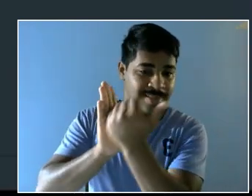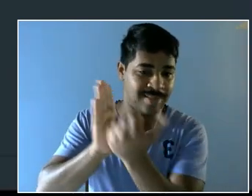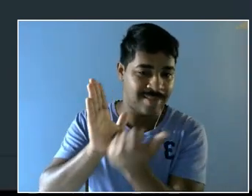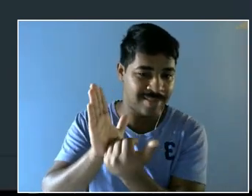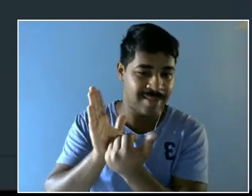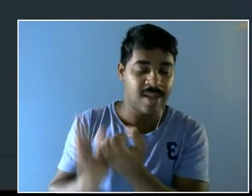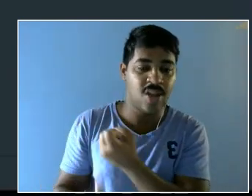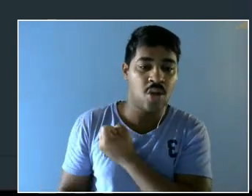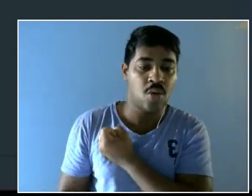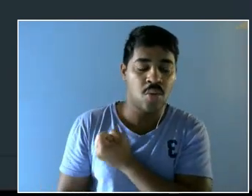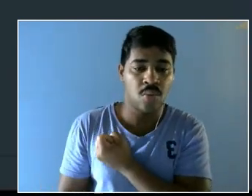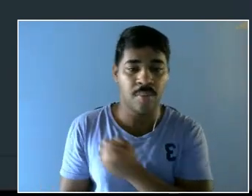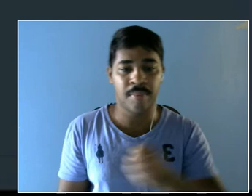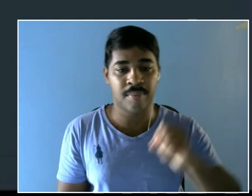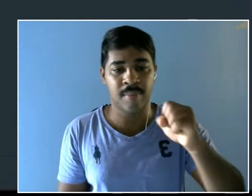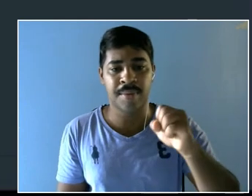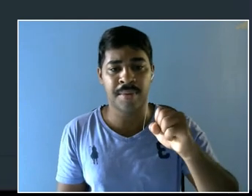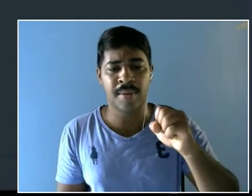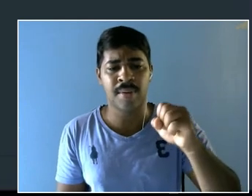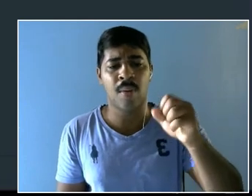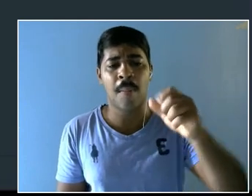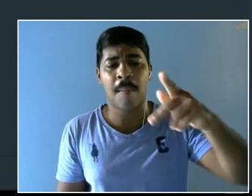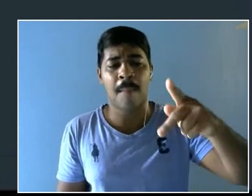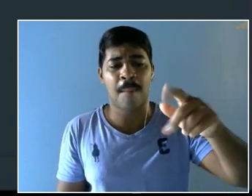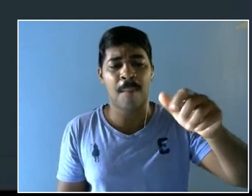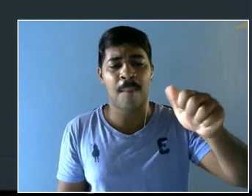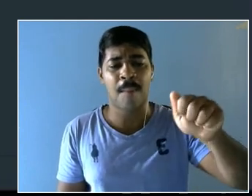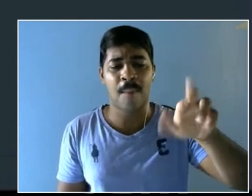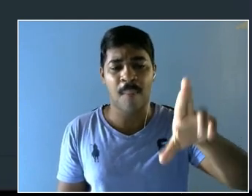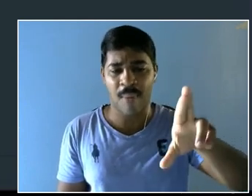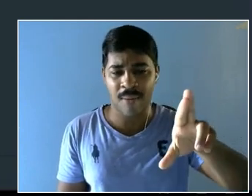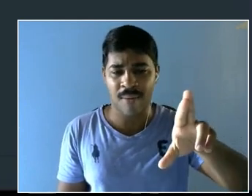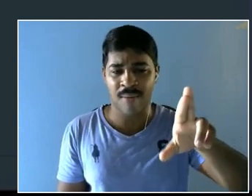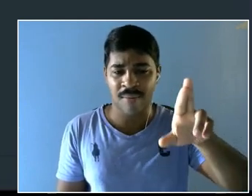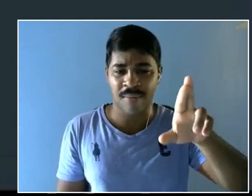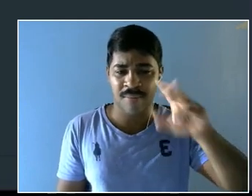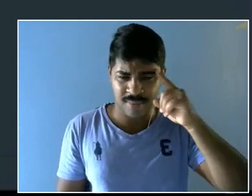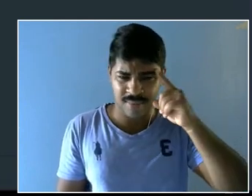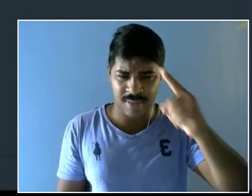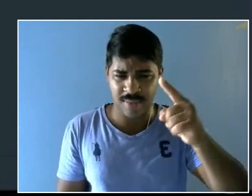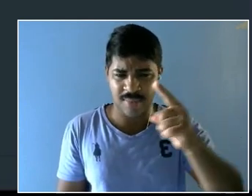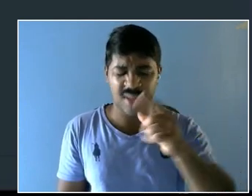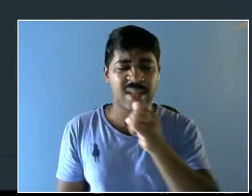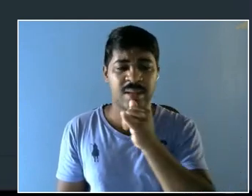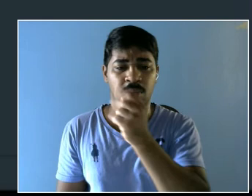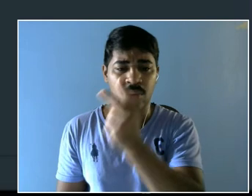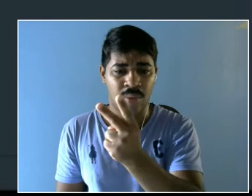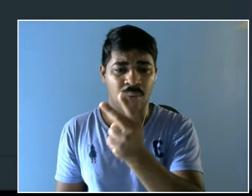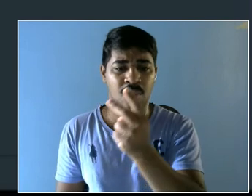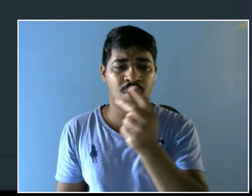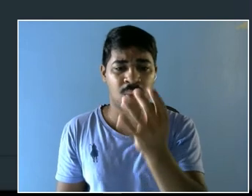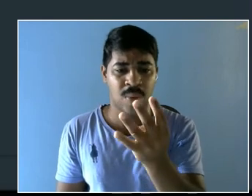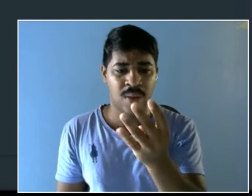isso? Vai ficar um programa enorme. Não, gente. Com repetição isso é muito fácil. Então, antes de fazer